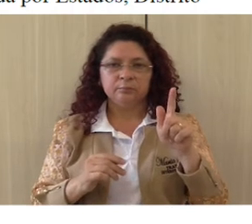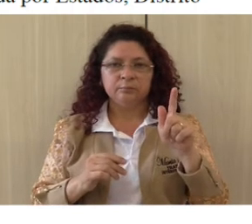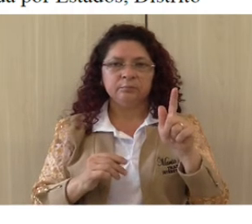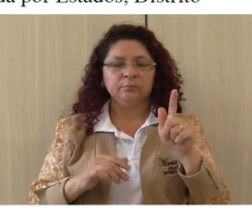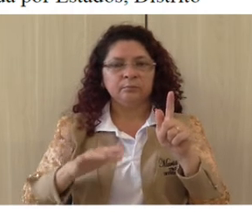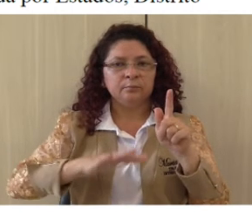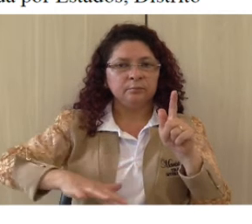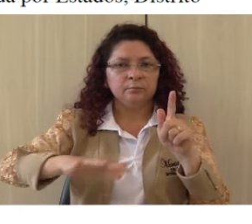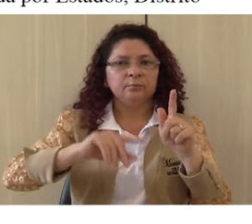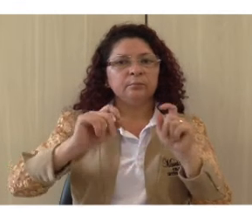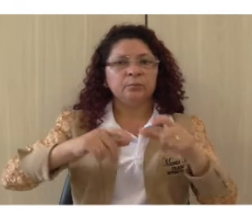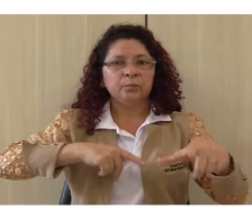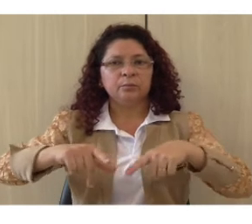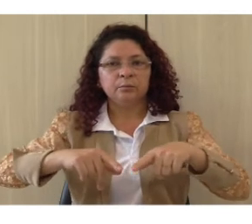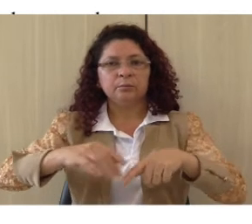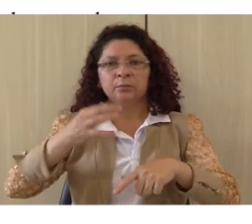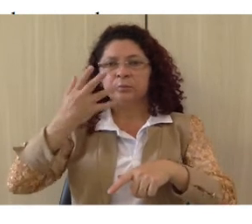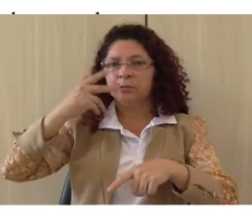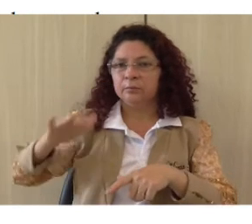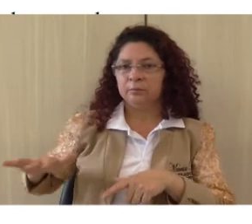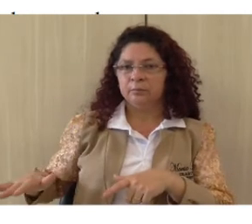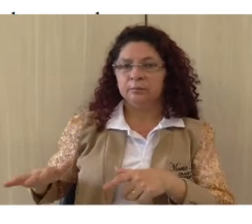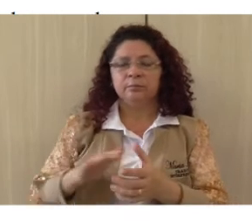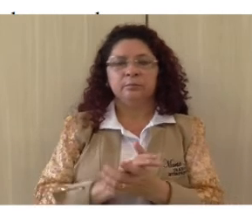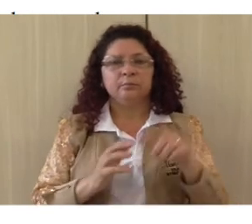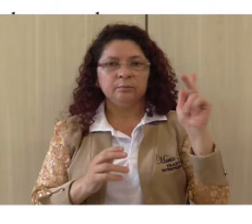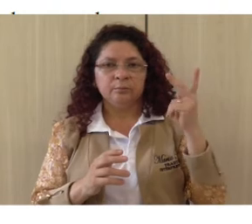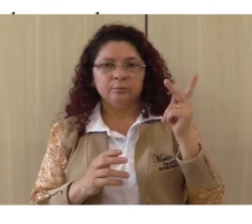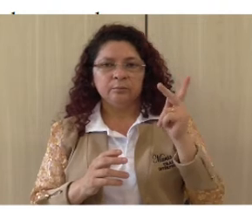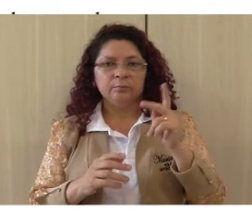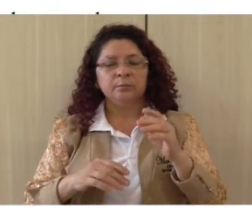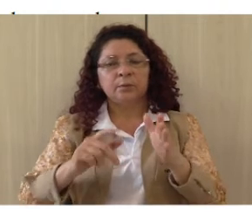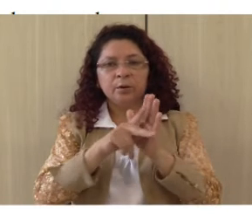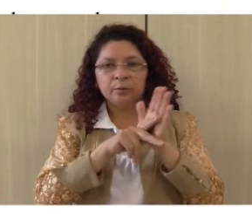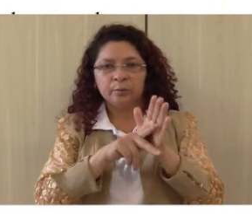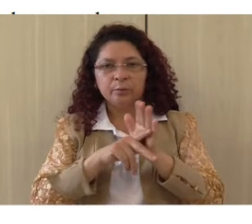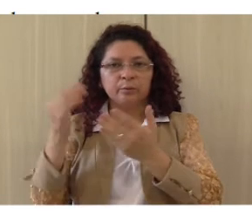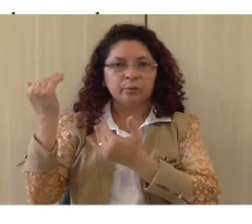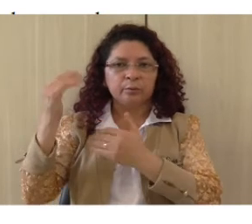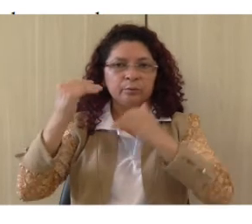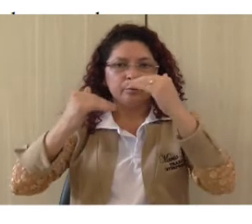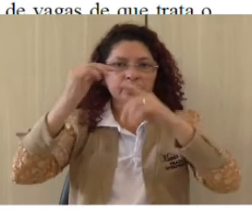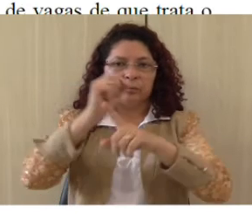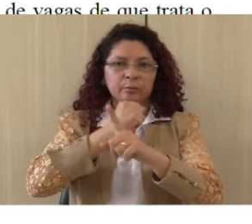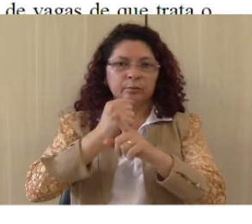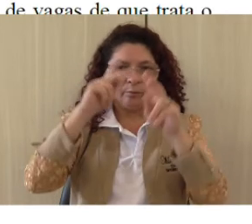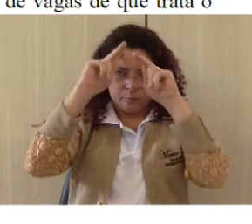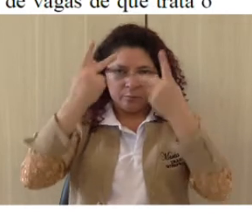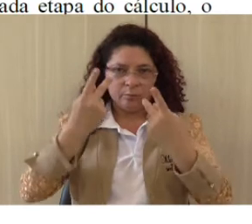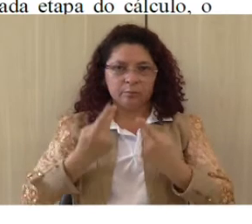de Erradicação do Trabalho Infantil. H. Programa Agente Jovem de Desenvolvimento Social e